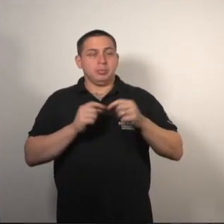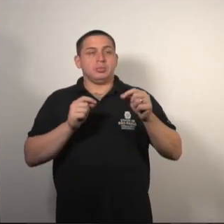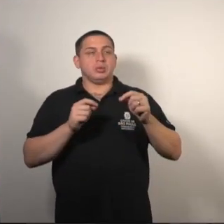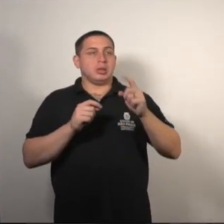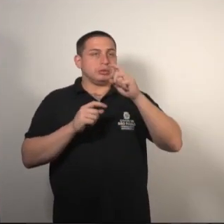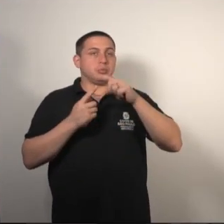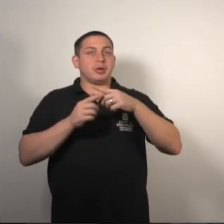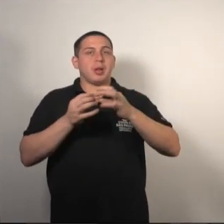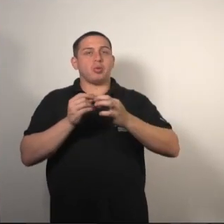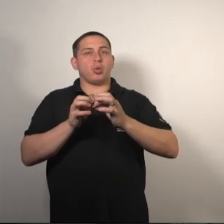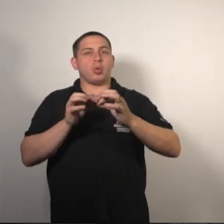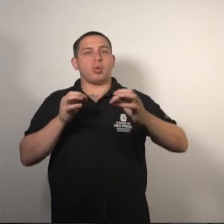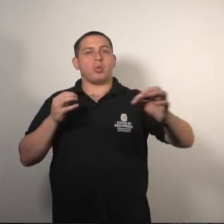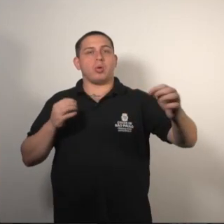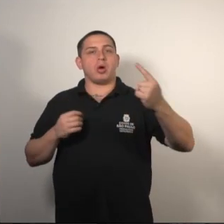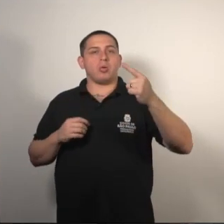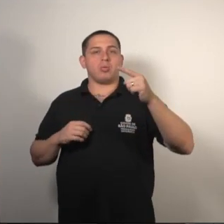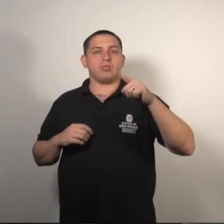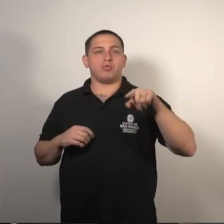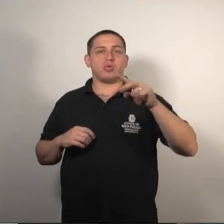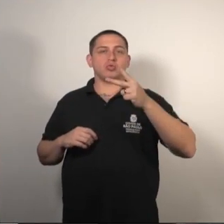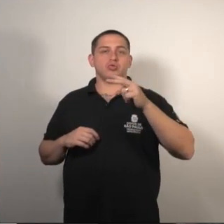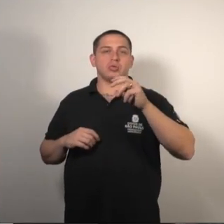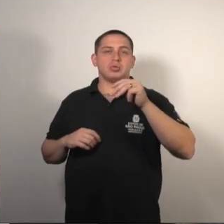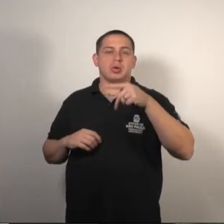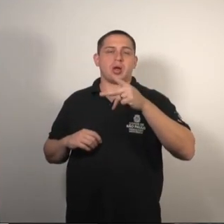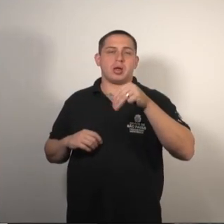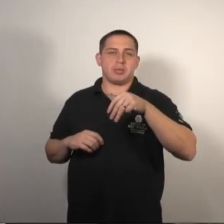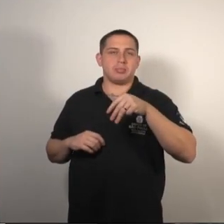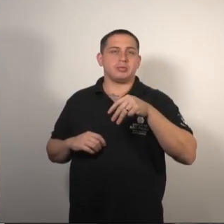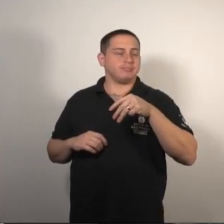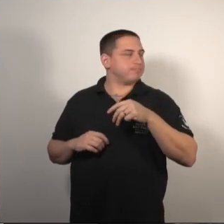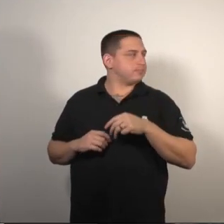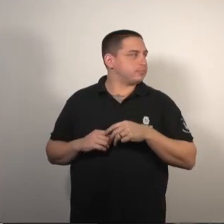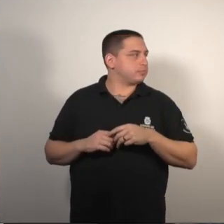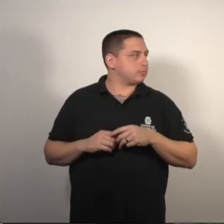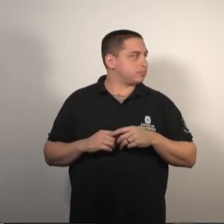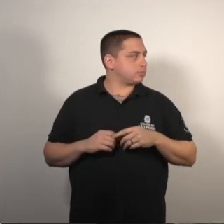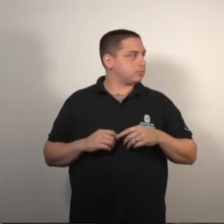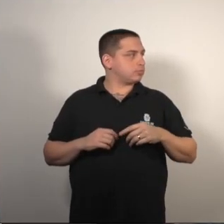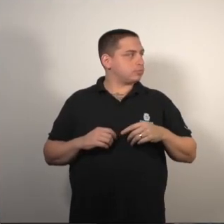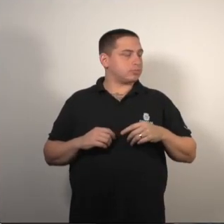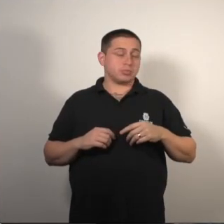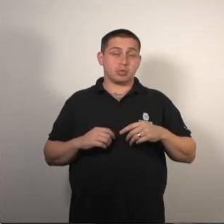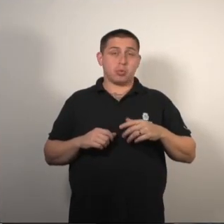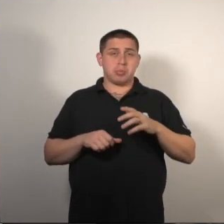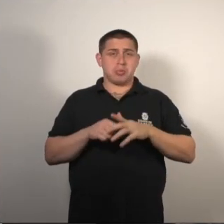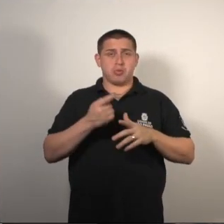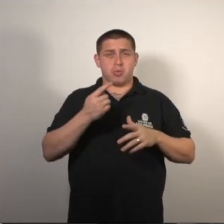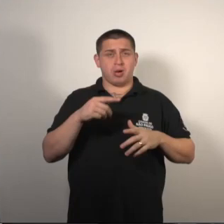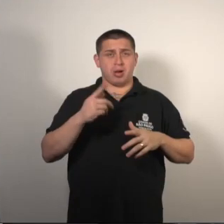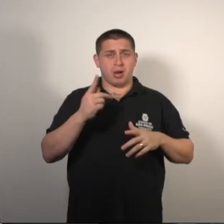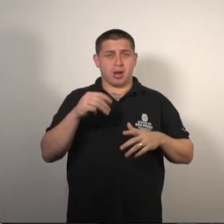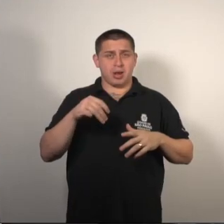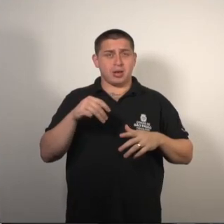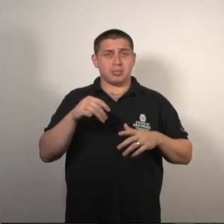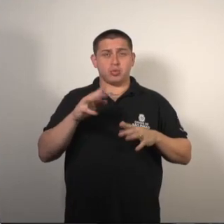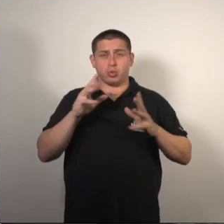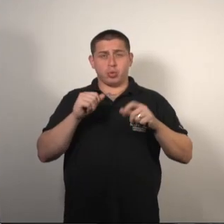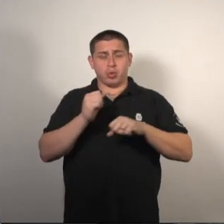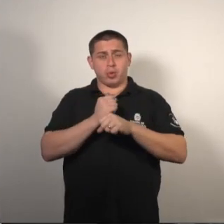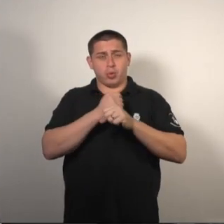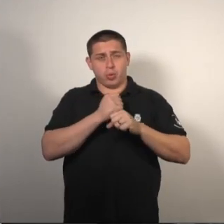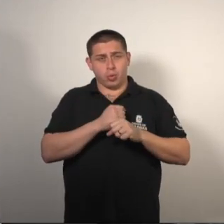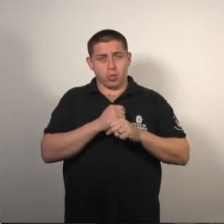da Santo Amaro, é 1,2 km de extensão, ou seja, já nos 1 km, todas as obras, né,